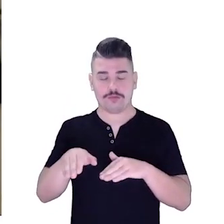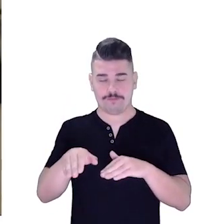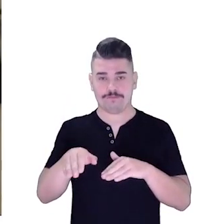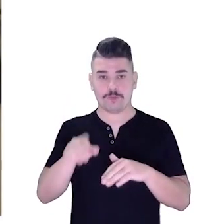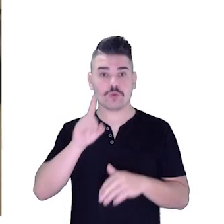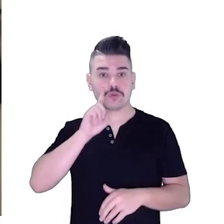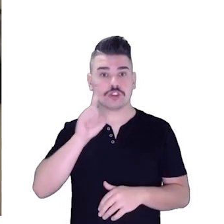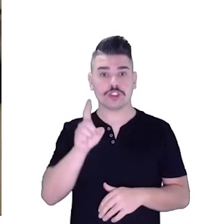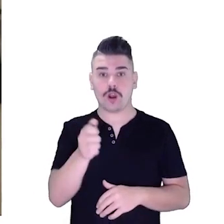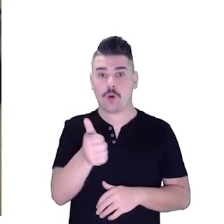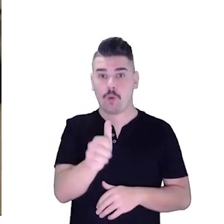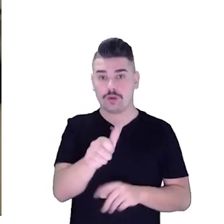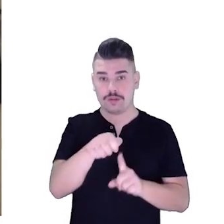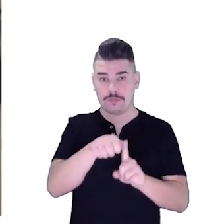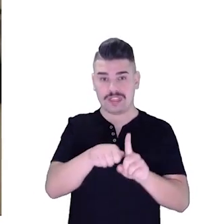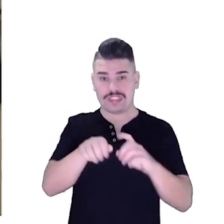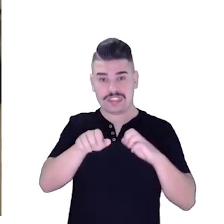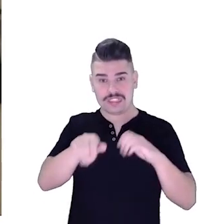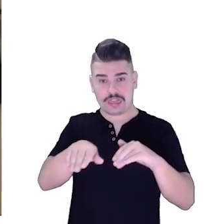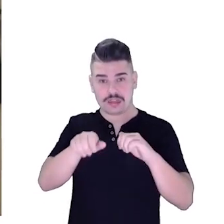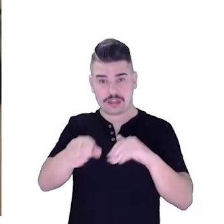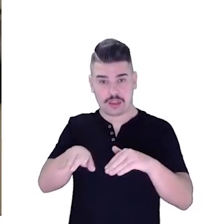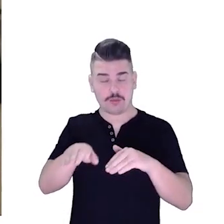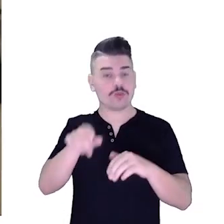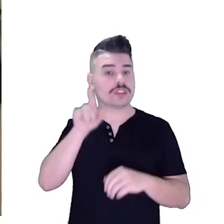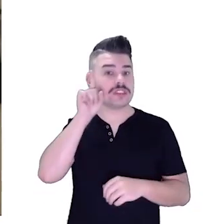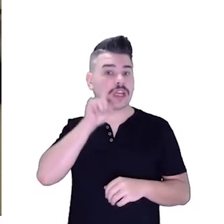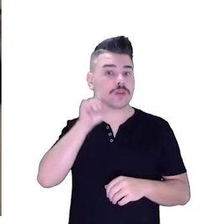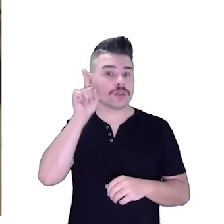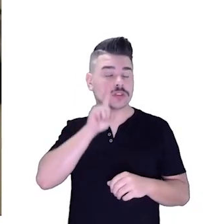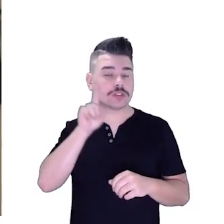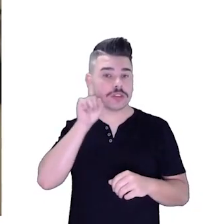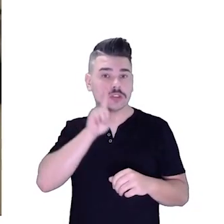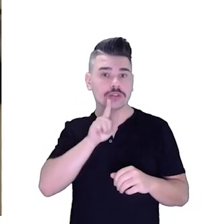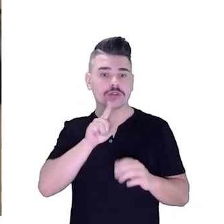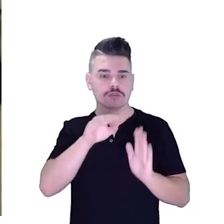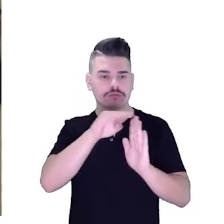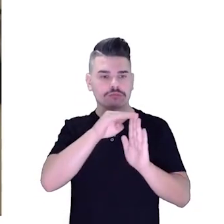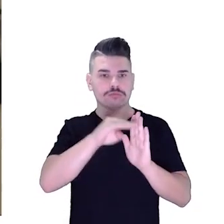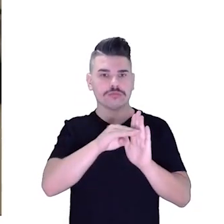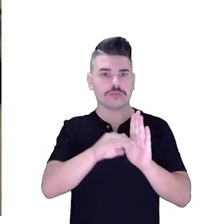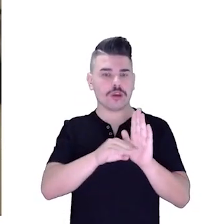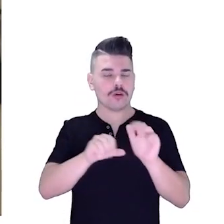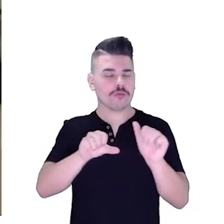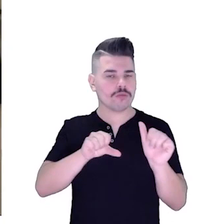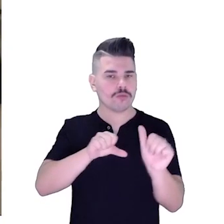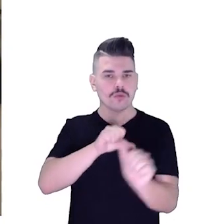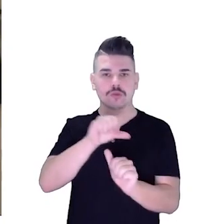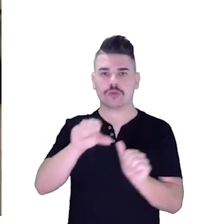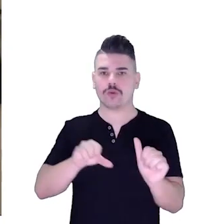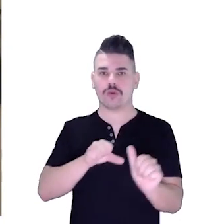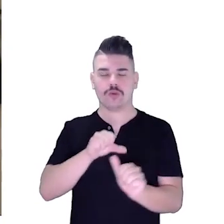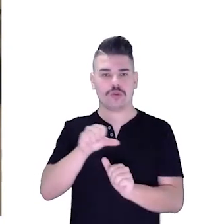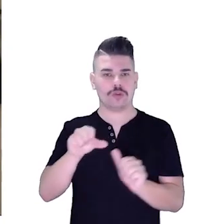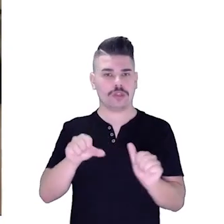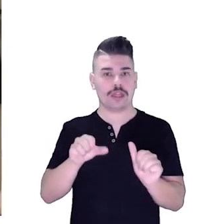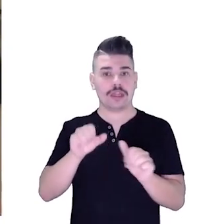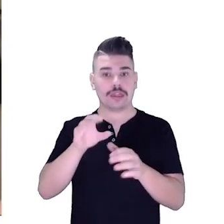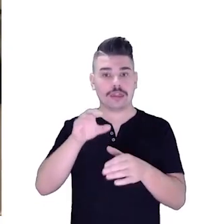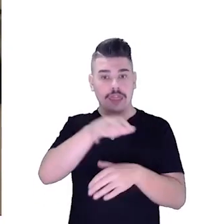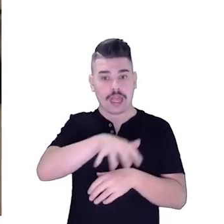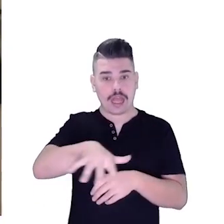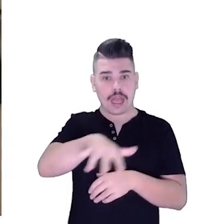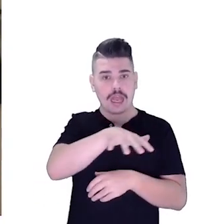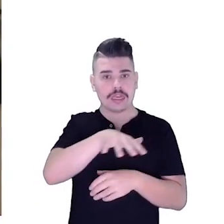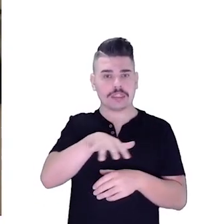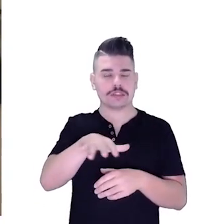que o 11 de setembro muda a configuração dos Estados Unidos completamente, né, que transforma